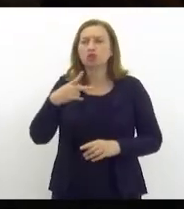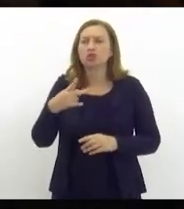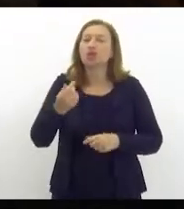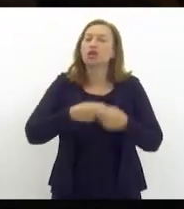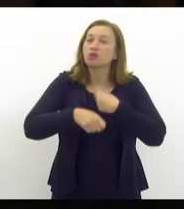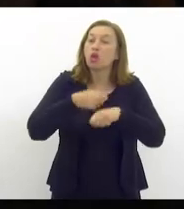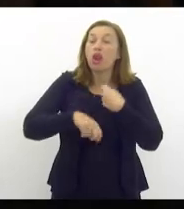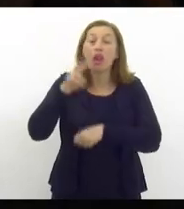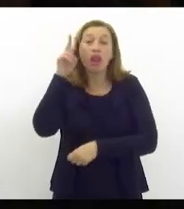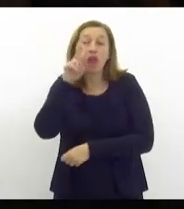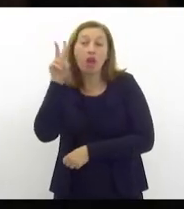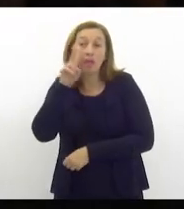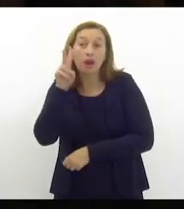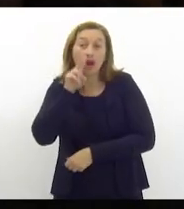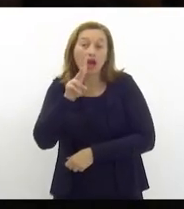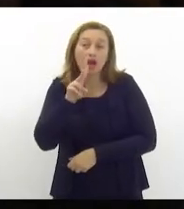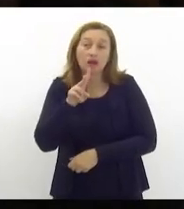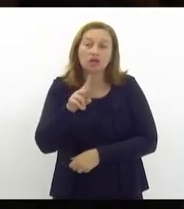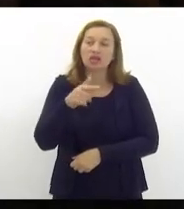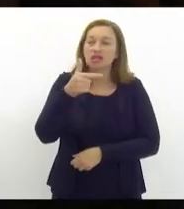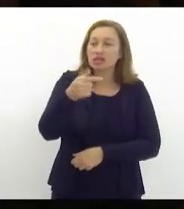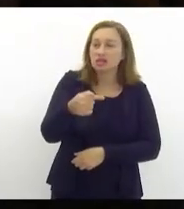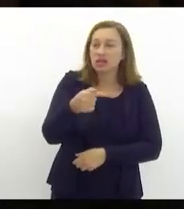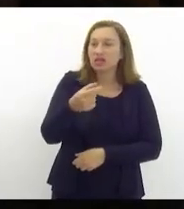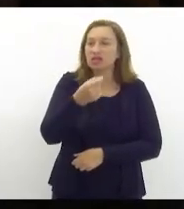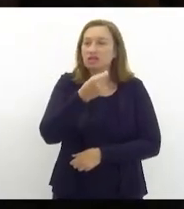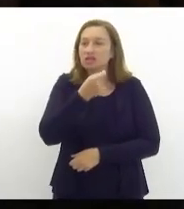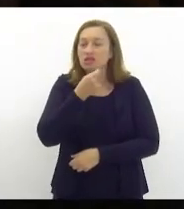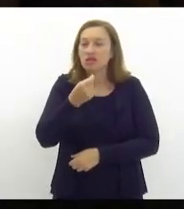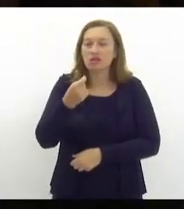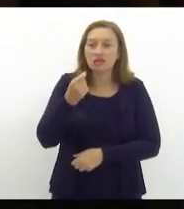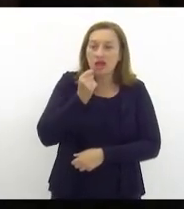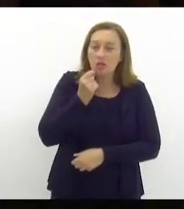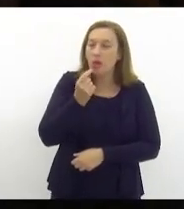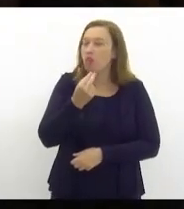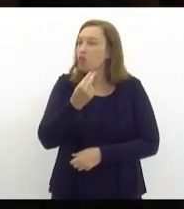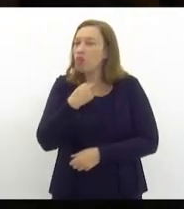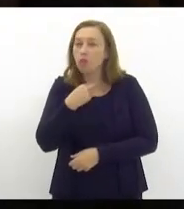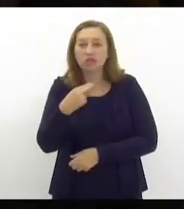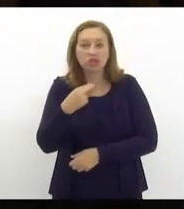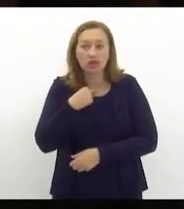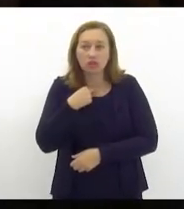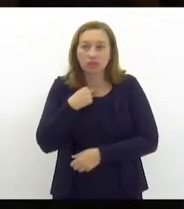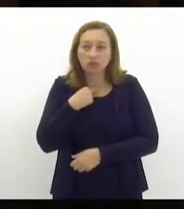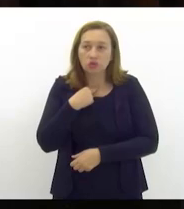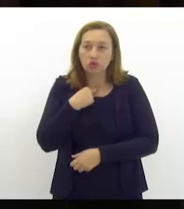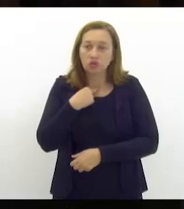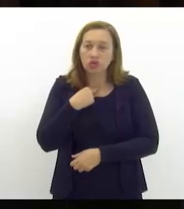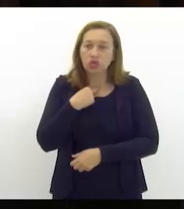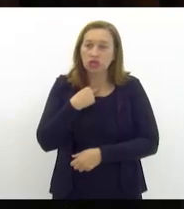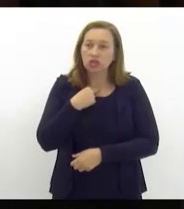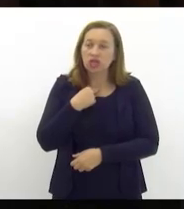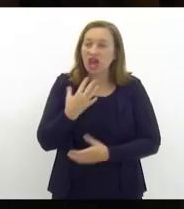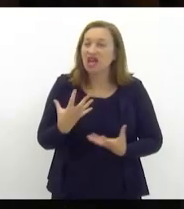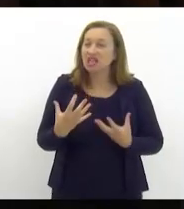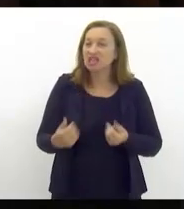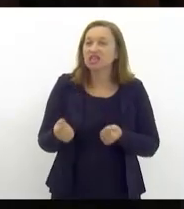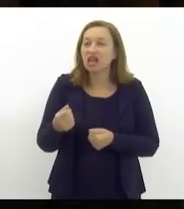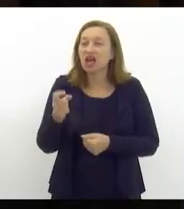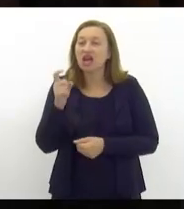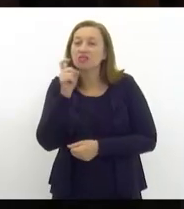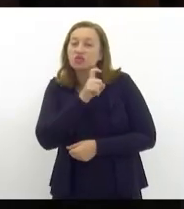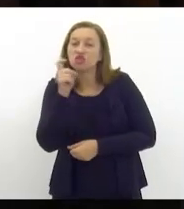que lembrar que às vésperas do 7 de setembro não podemos cair em fake news e mentiras que